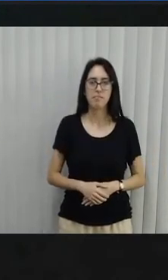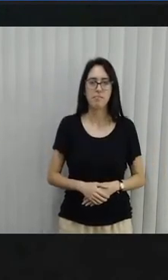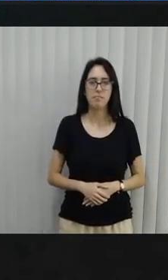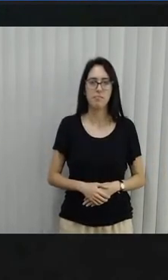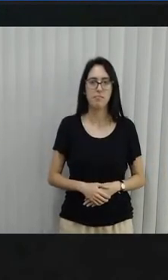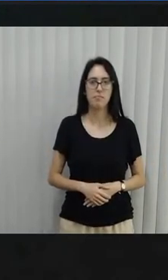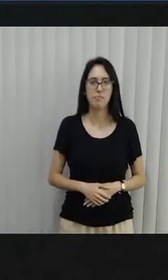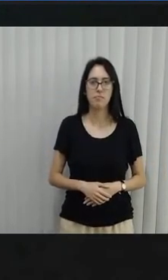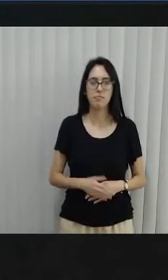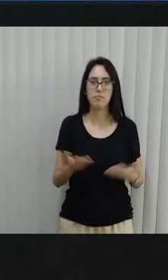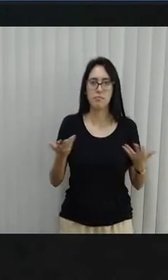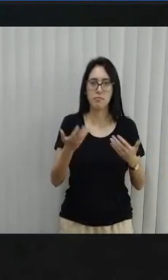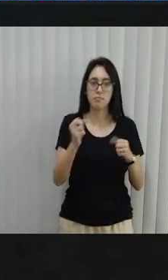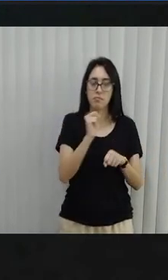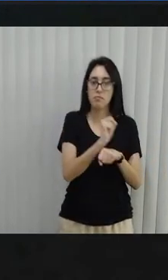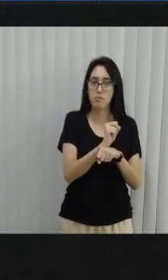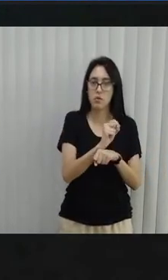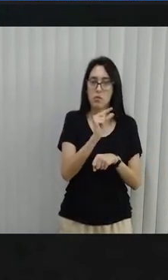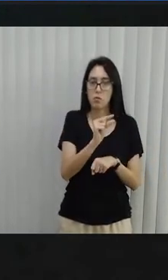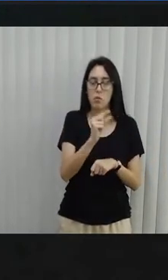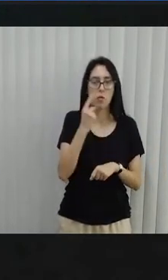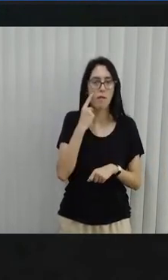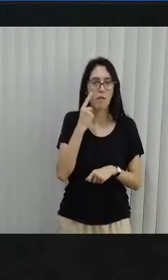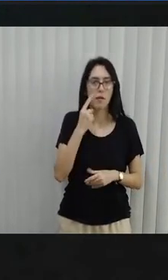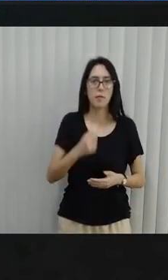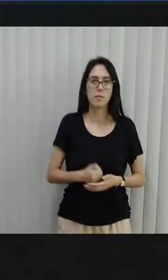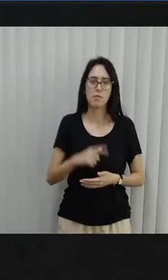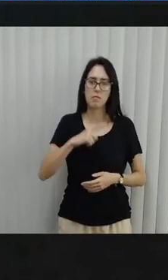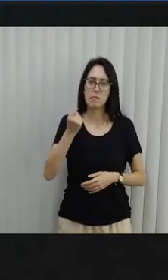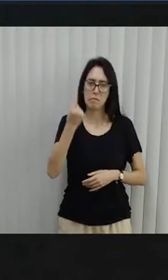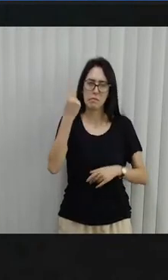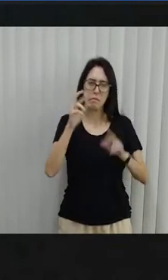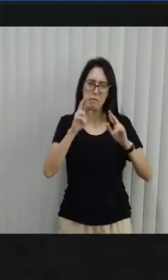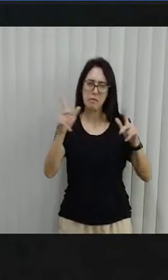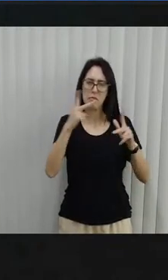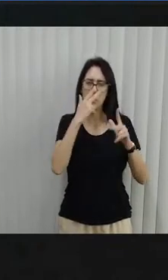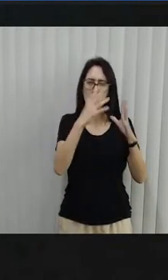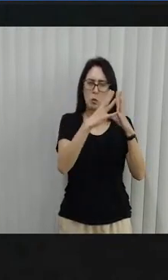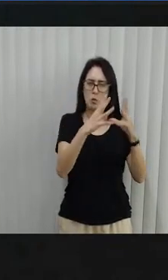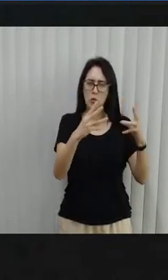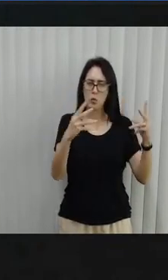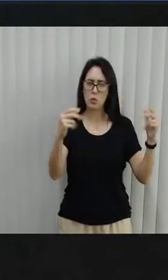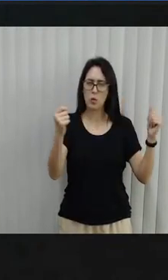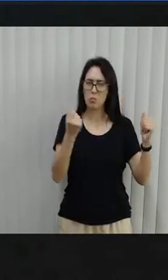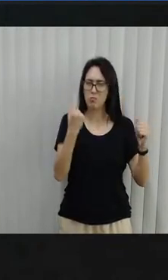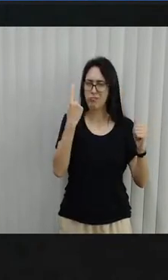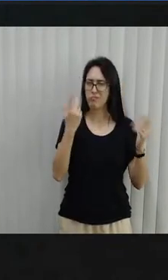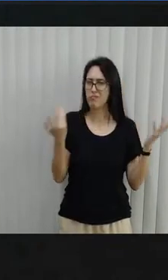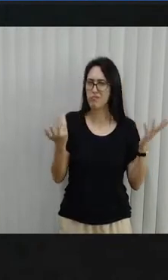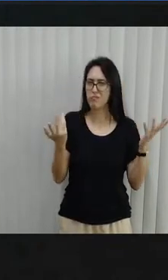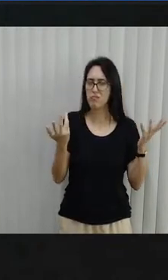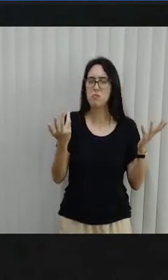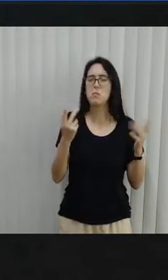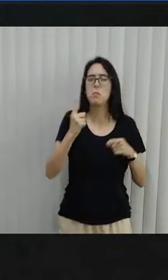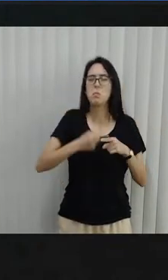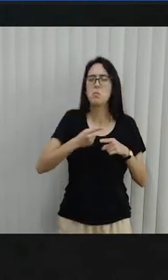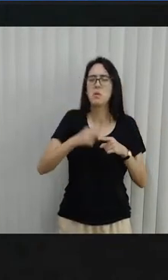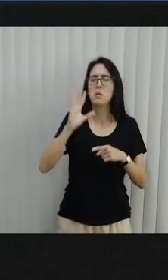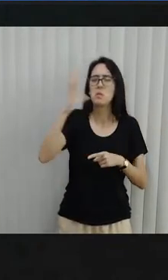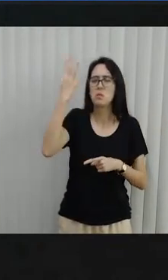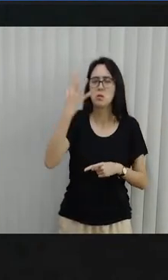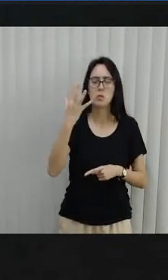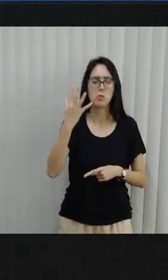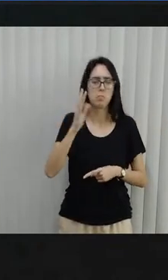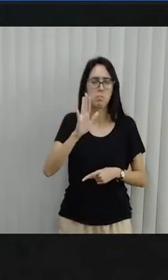comportamento. Se eu parar agora e atualizar, repara que está meio bizarro, está sumindo um deles aqui. Vamos entender o que está acontecendo,